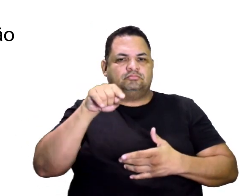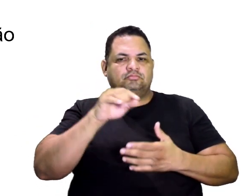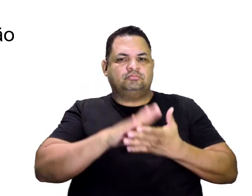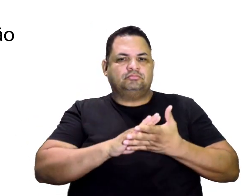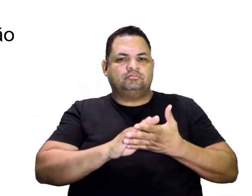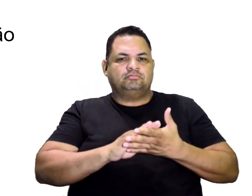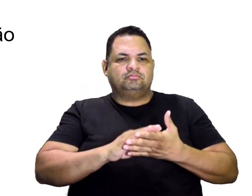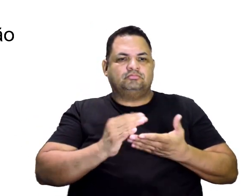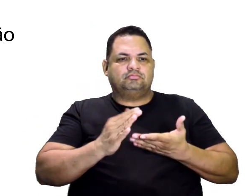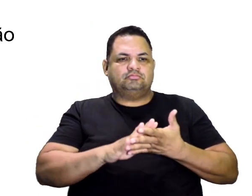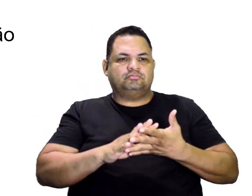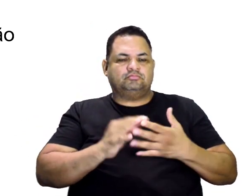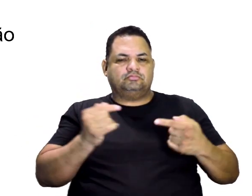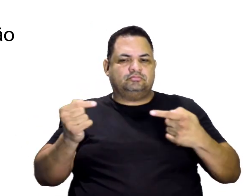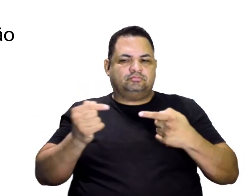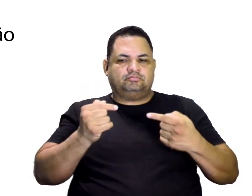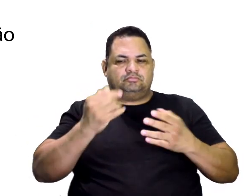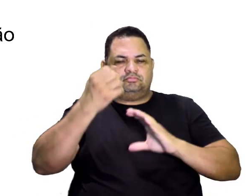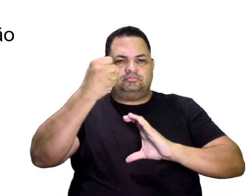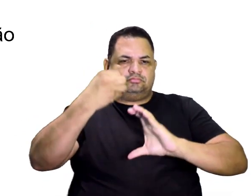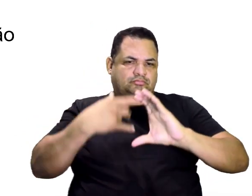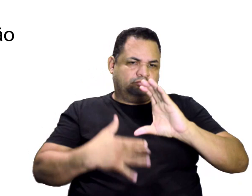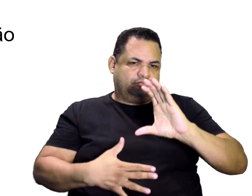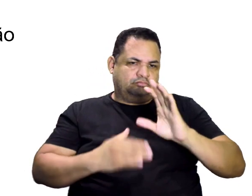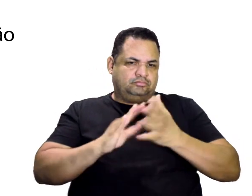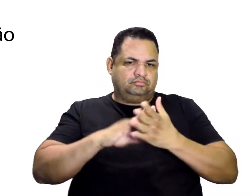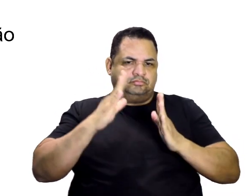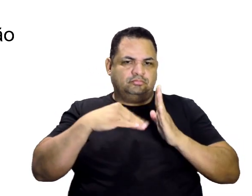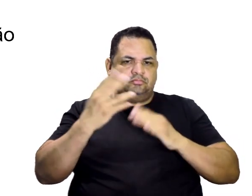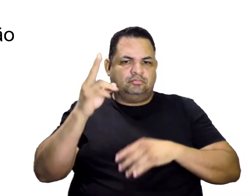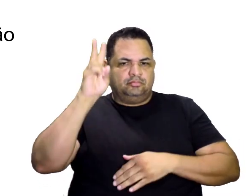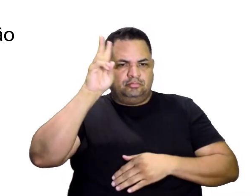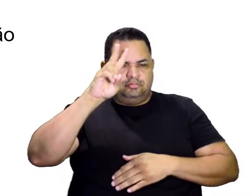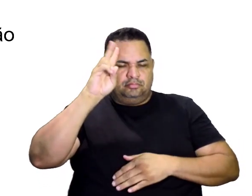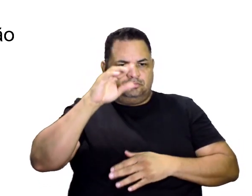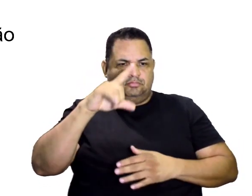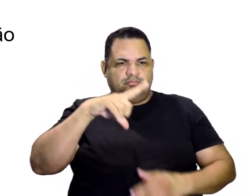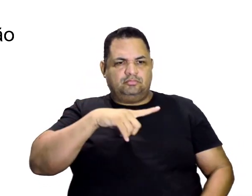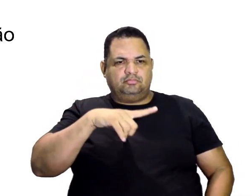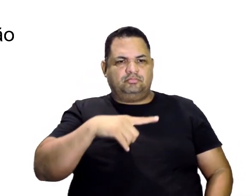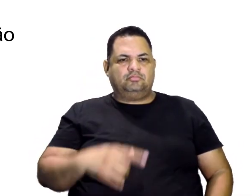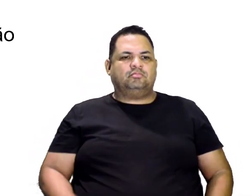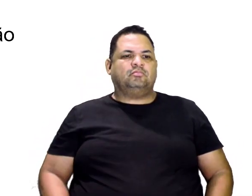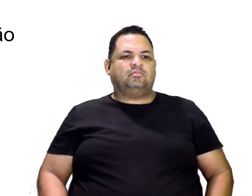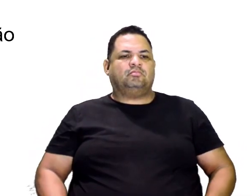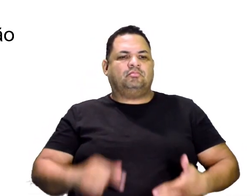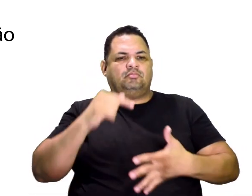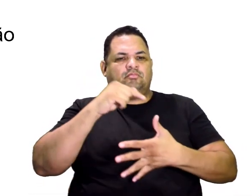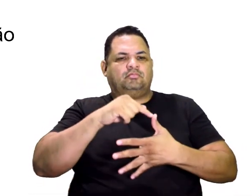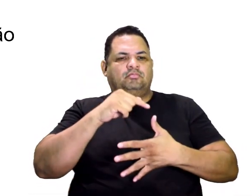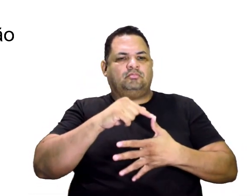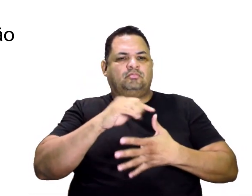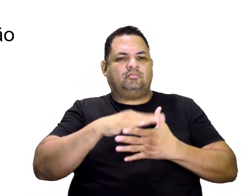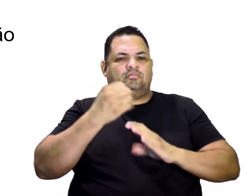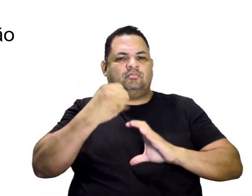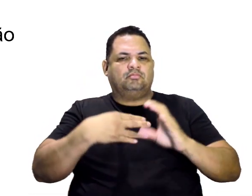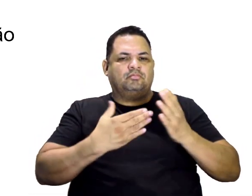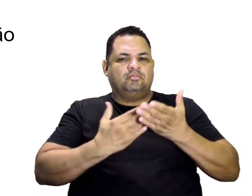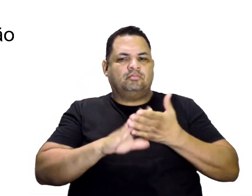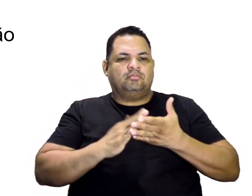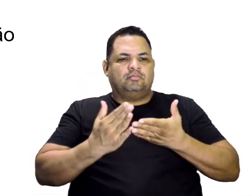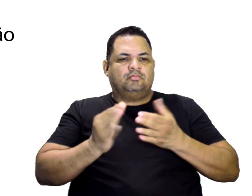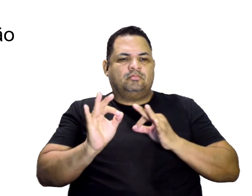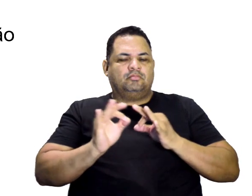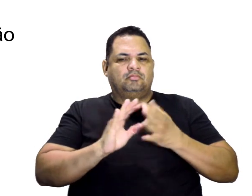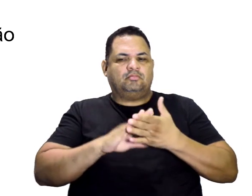corresponde à característica de uma pintura histórica. Então, temos aqui, A, é um estilo de pintura voltada